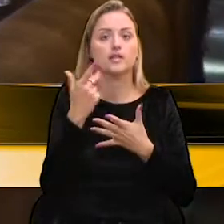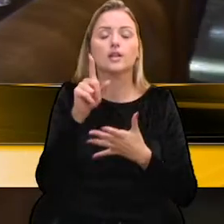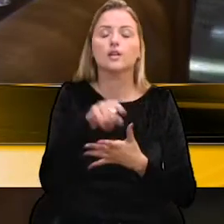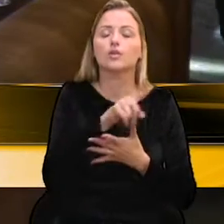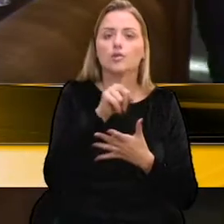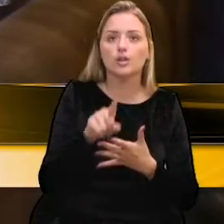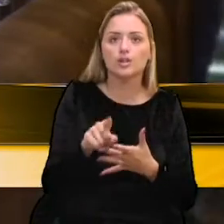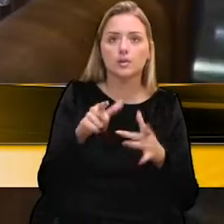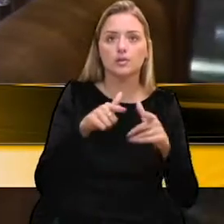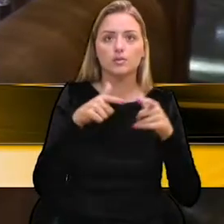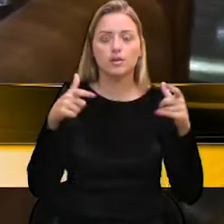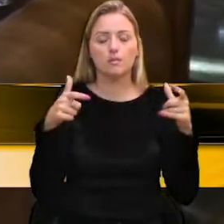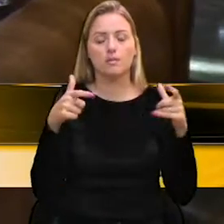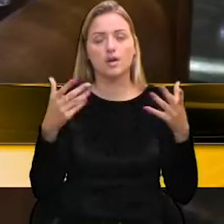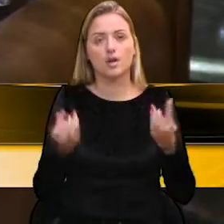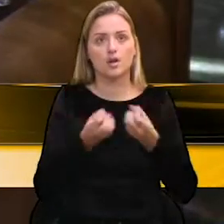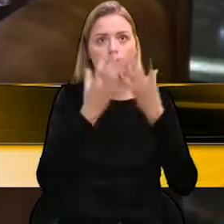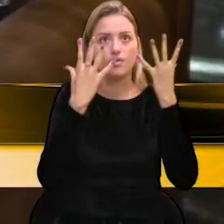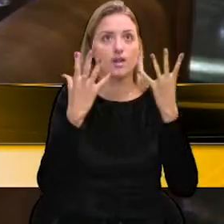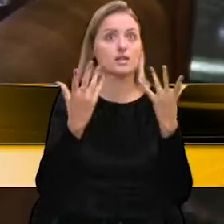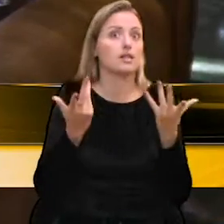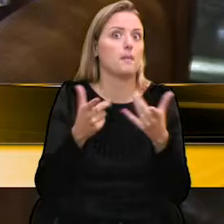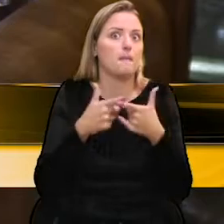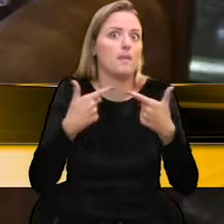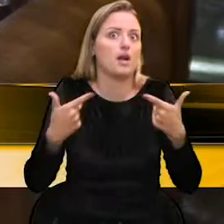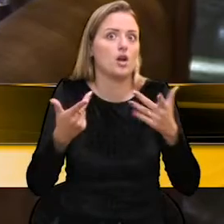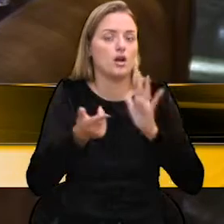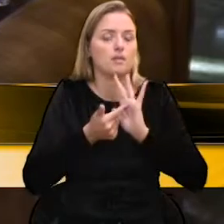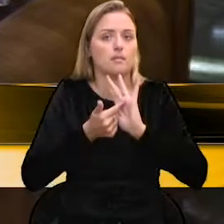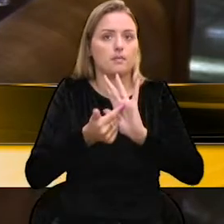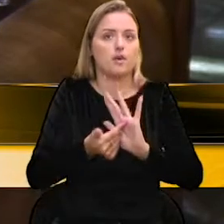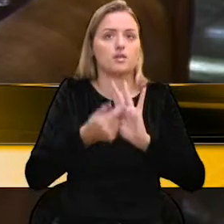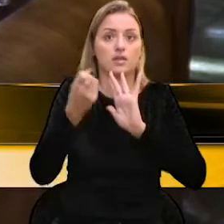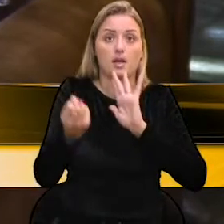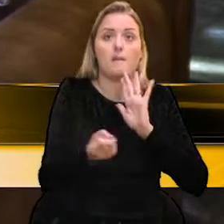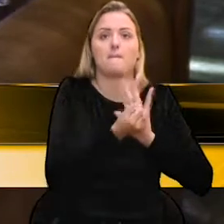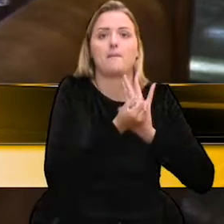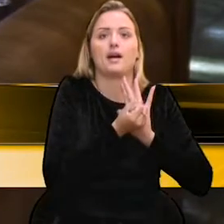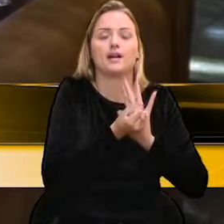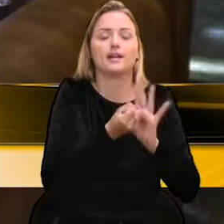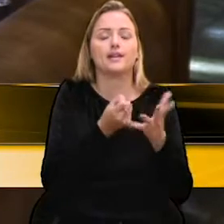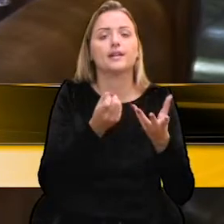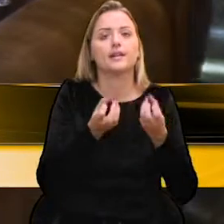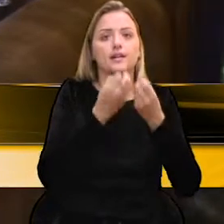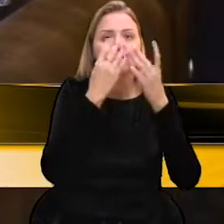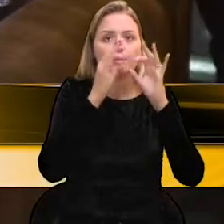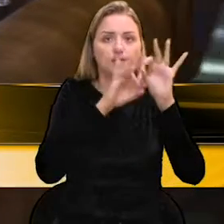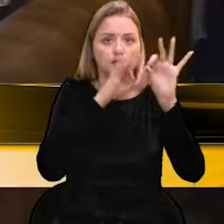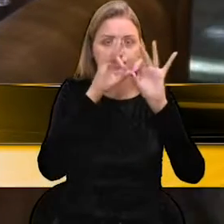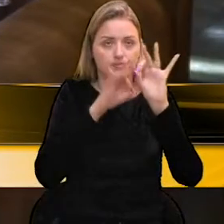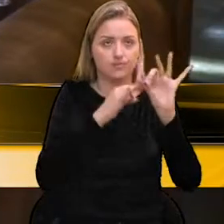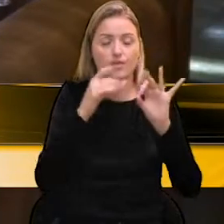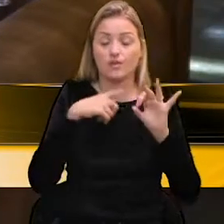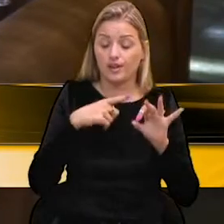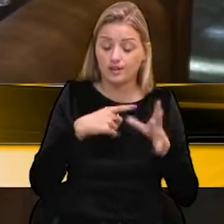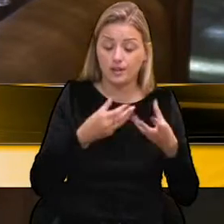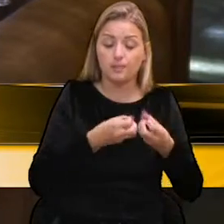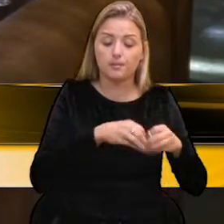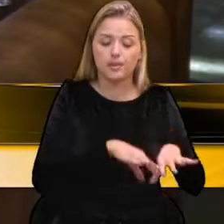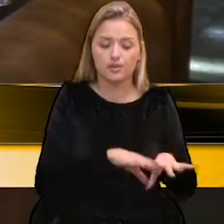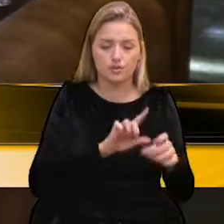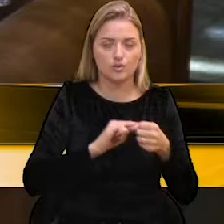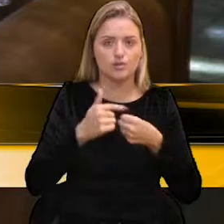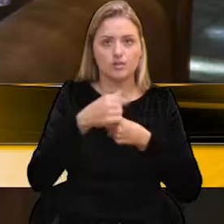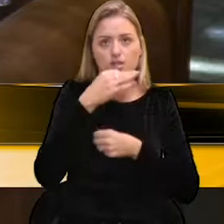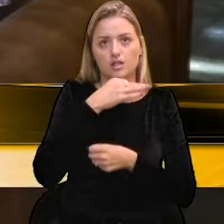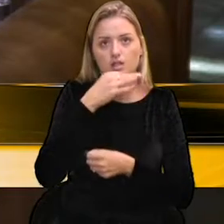nosso maior evento, da nossa maior vitrine e desse símbolo que é a Festa da Uva, com certeza trará prejuízos ao nosso